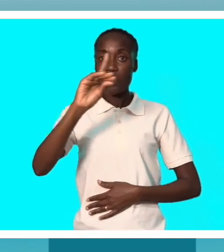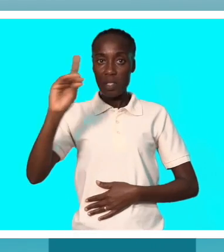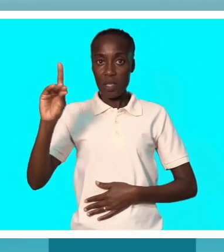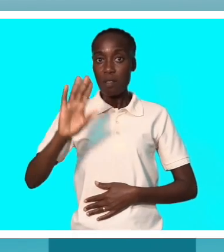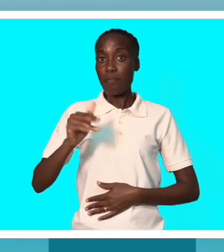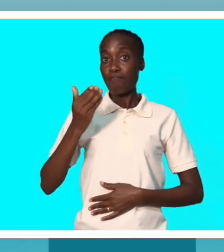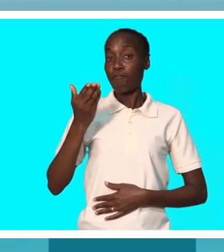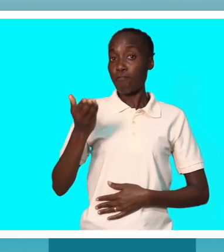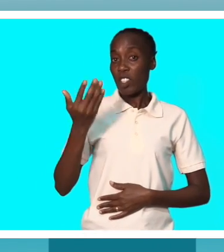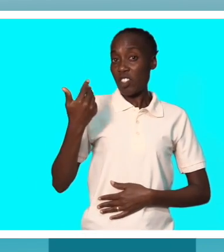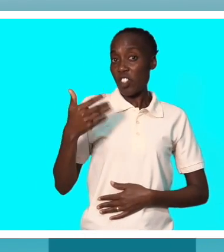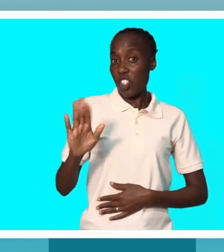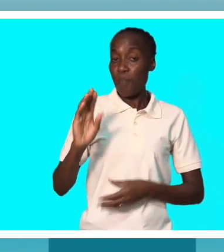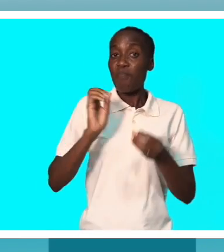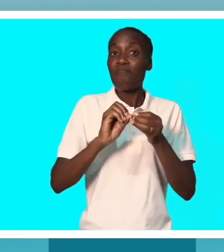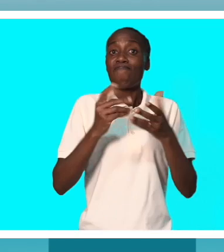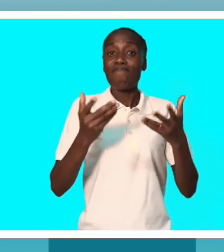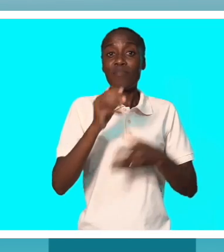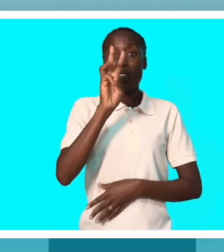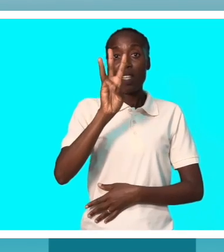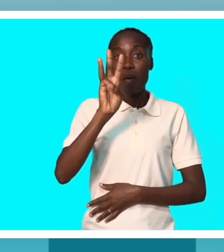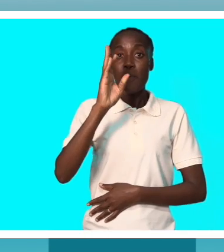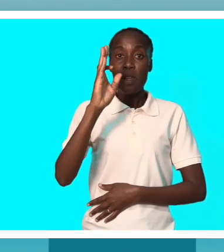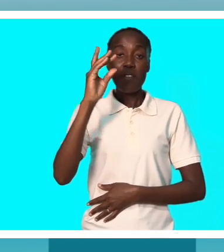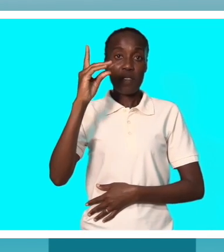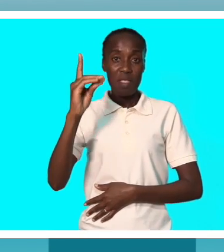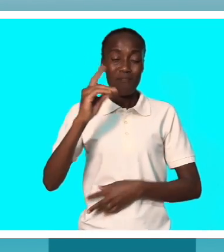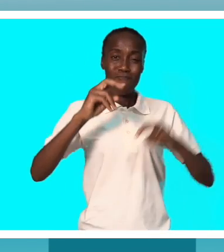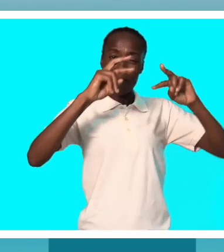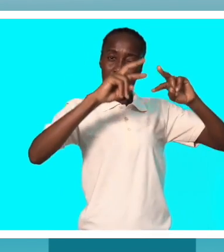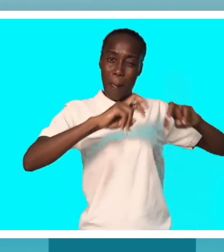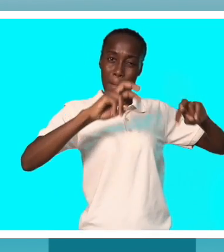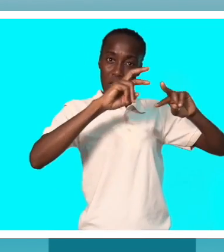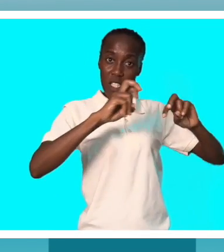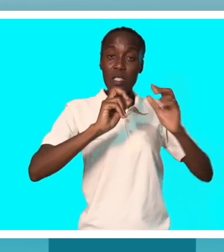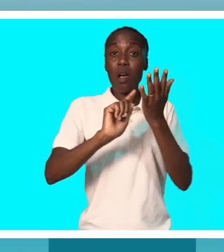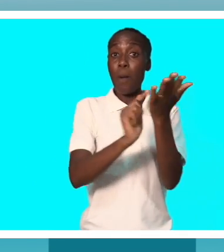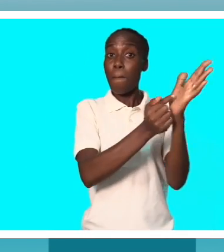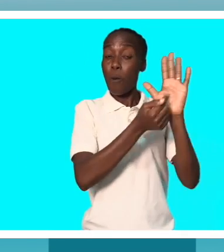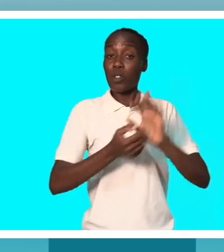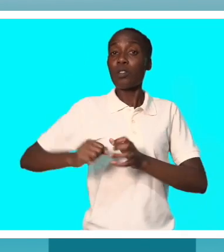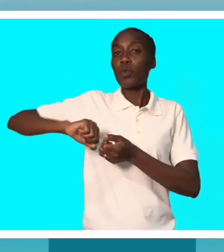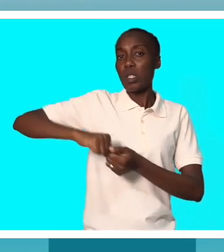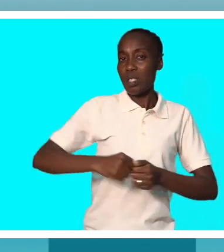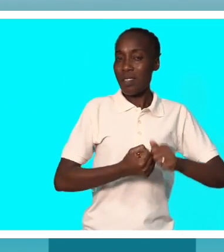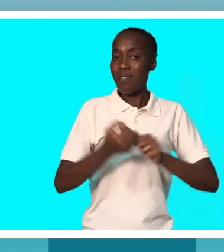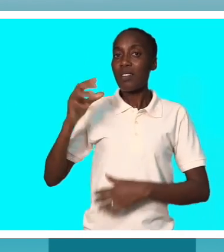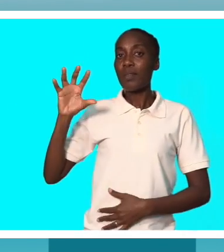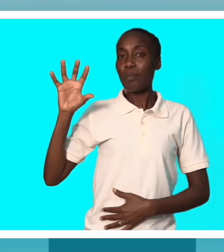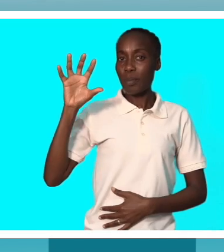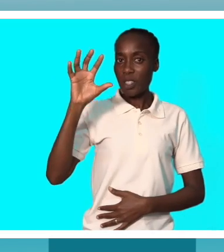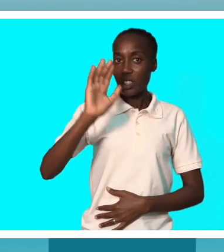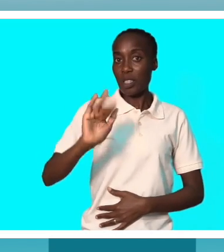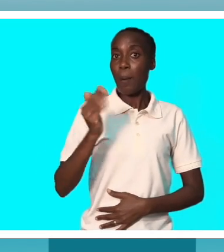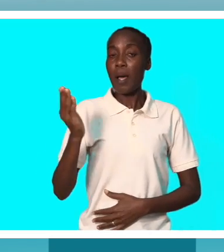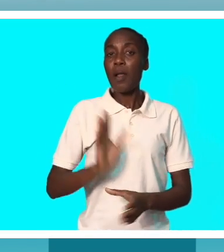deficiência. Realizada pelo WFD, a pesquisa enfatiza os desafios do